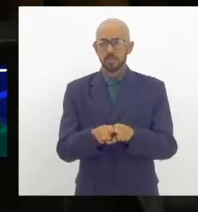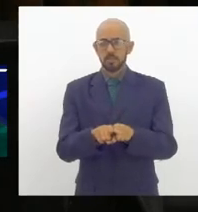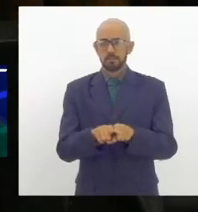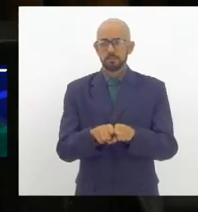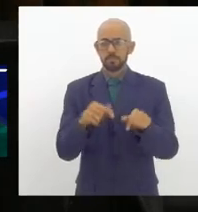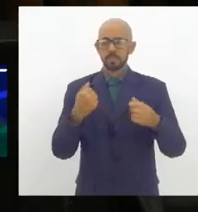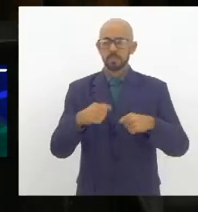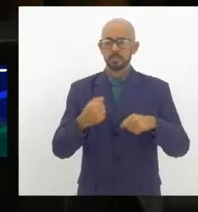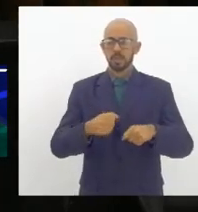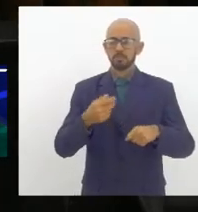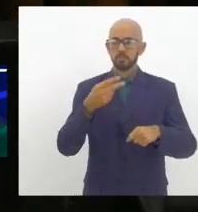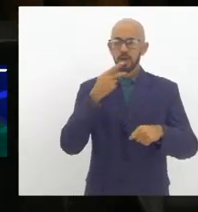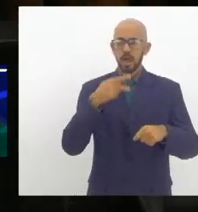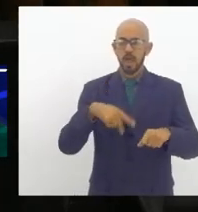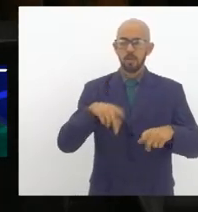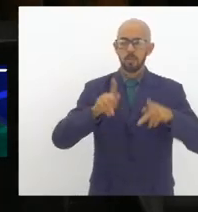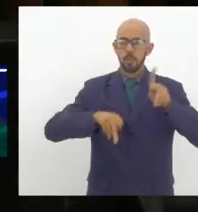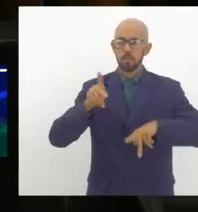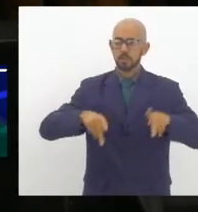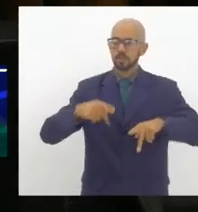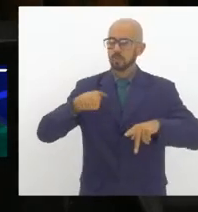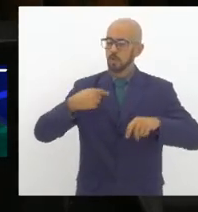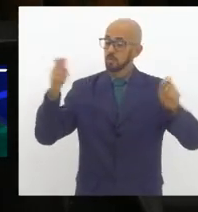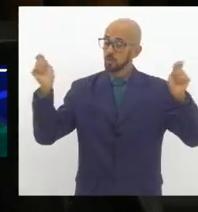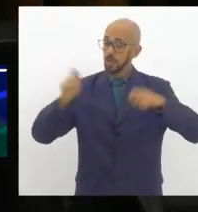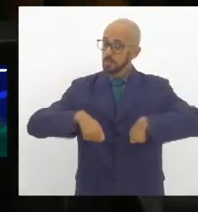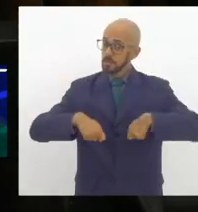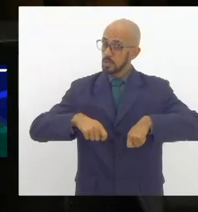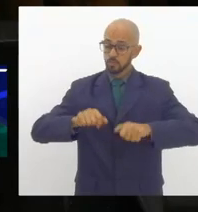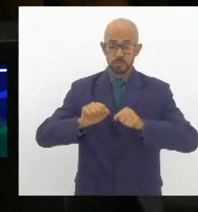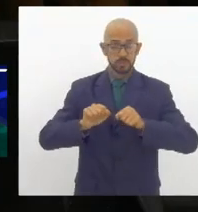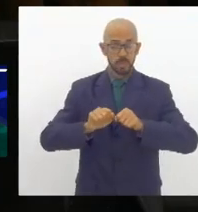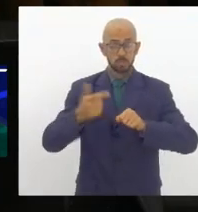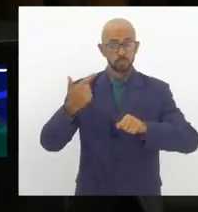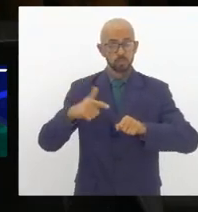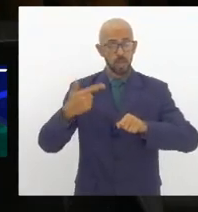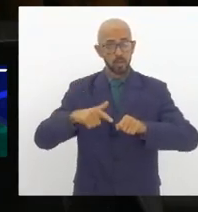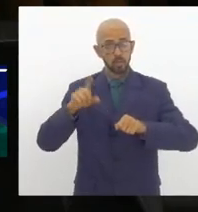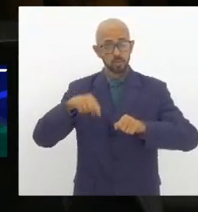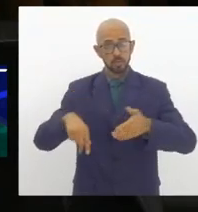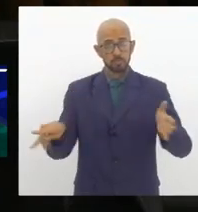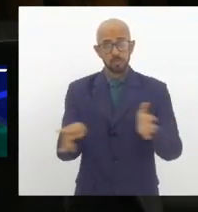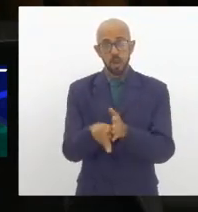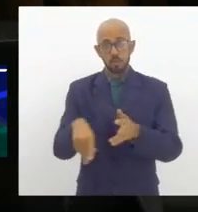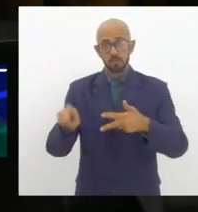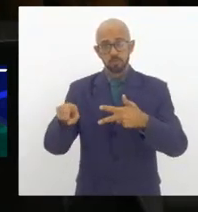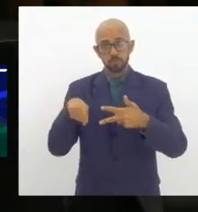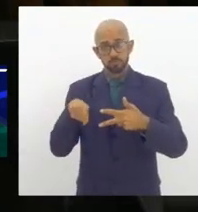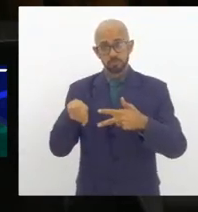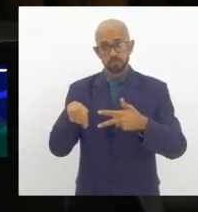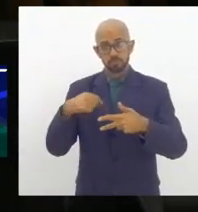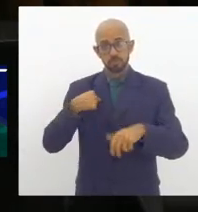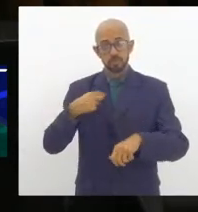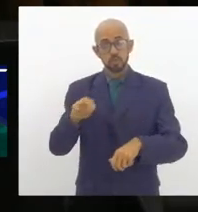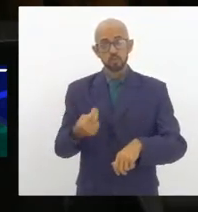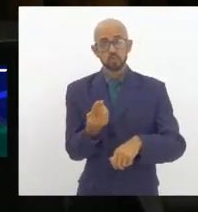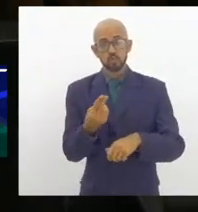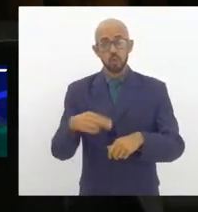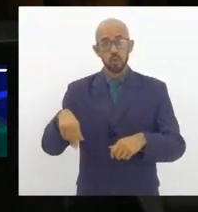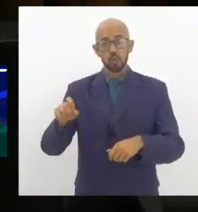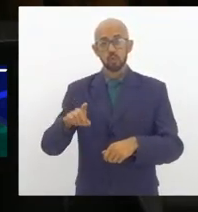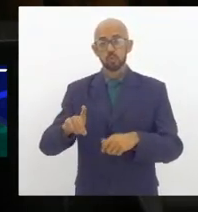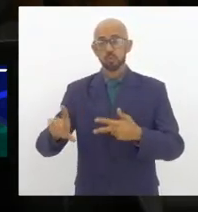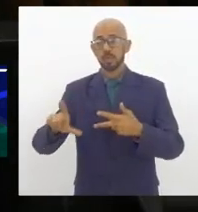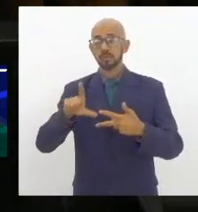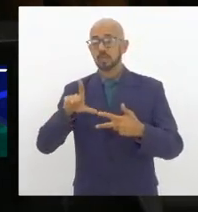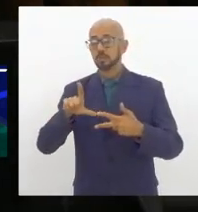que eu não tenho poder de fazer isso executivo eu sou do Poder Legislativo eu fiscalizo